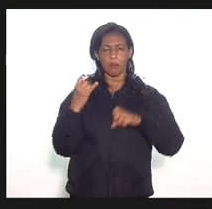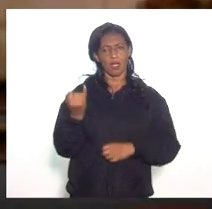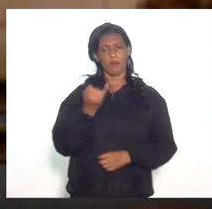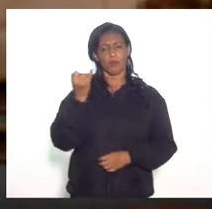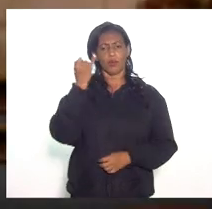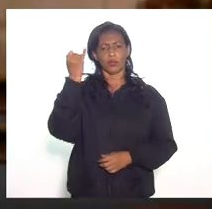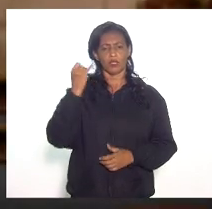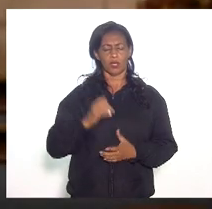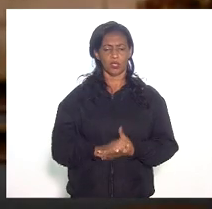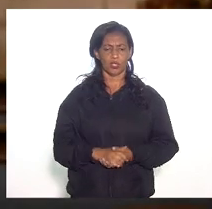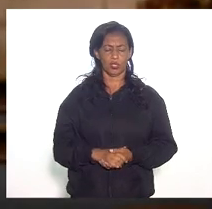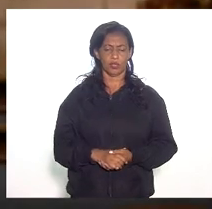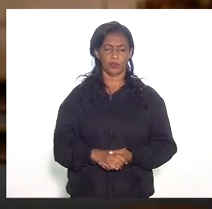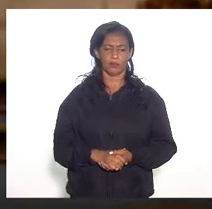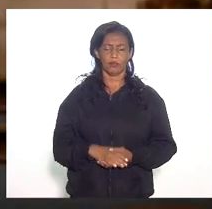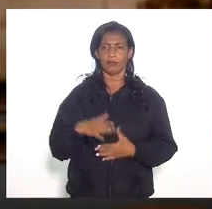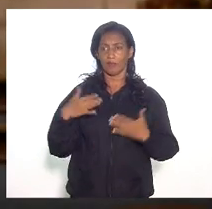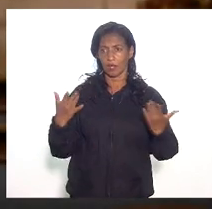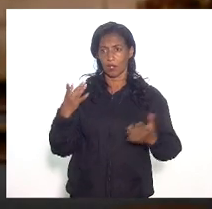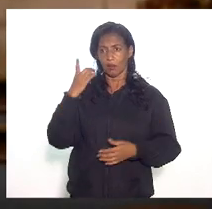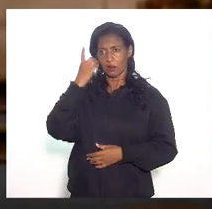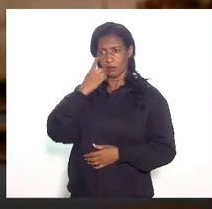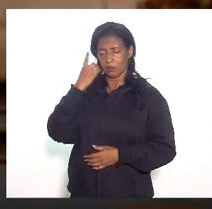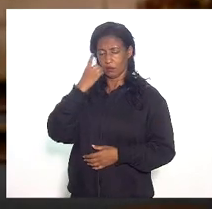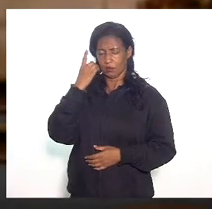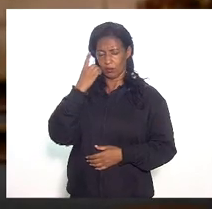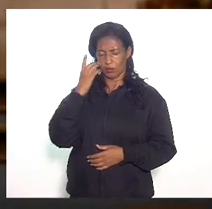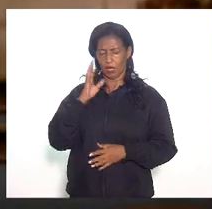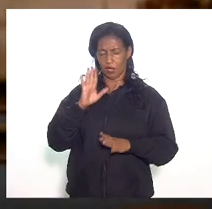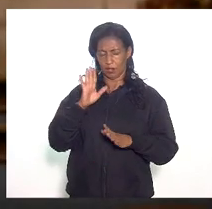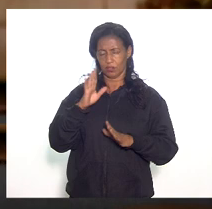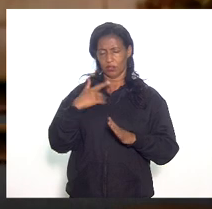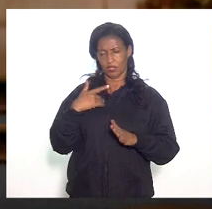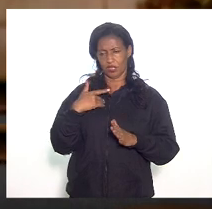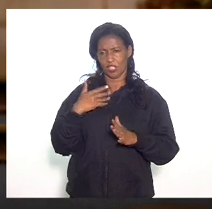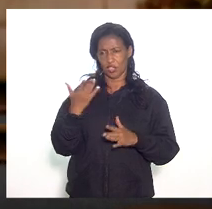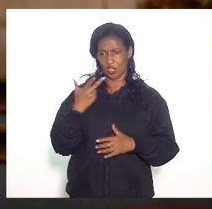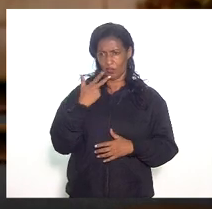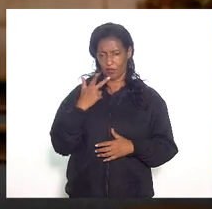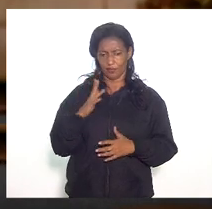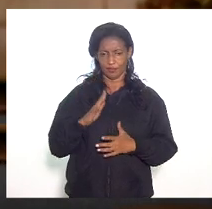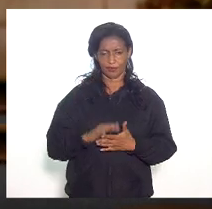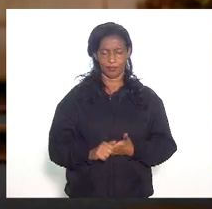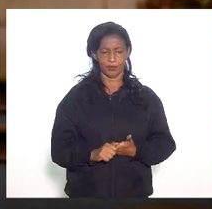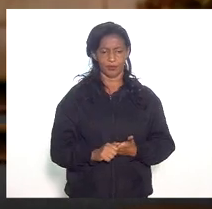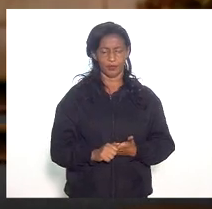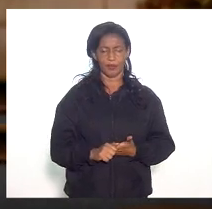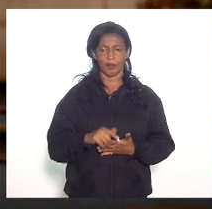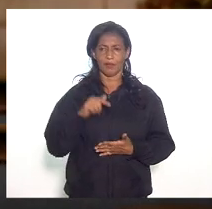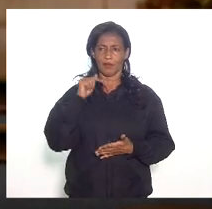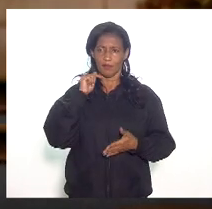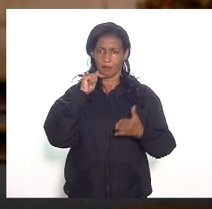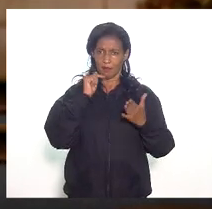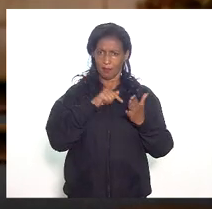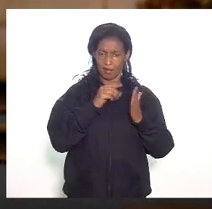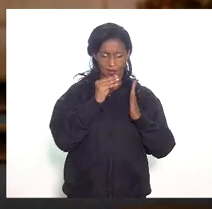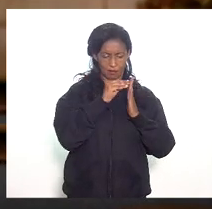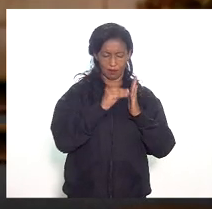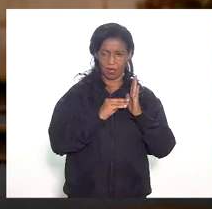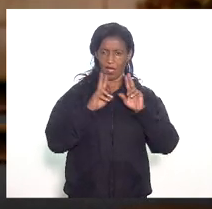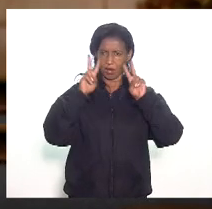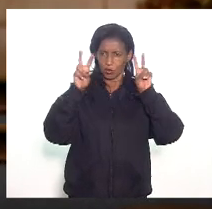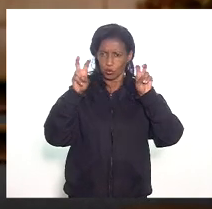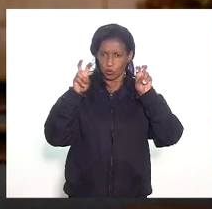deputado Charles deputado Charles deixa eu fazer um encaminhamento essa matéria vai voltar então